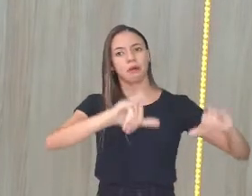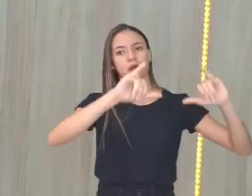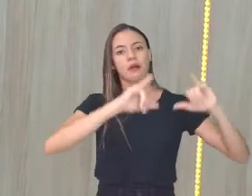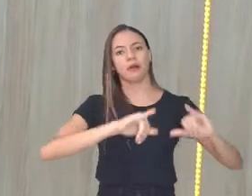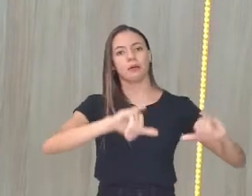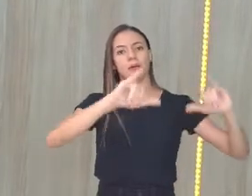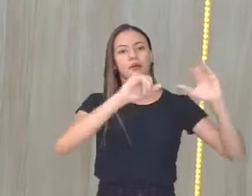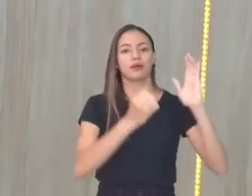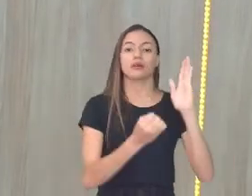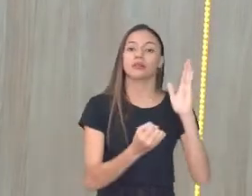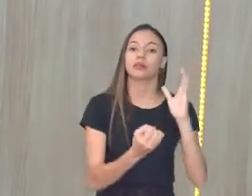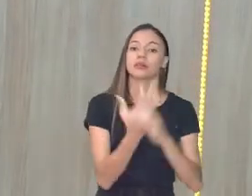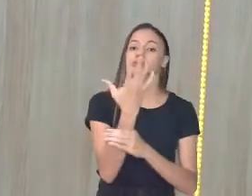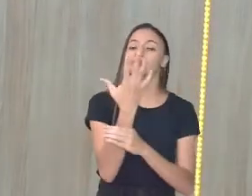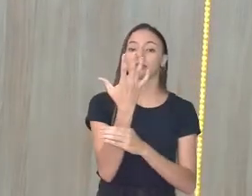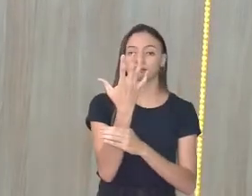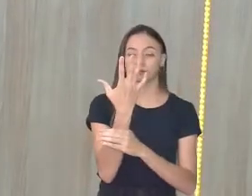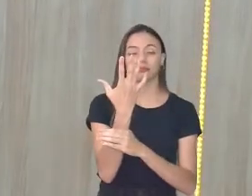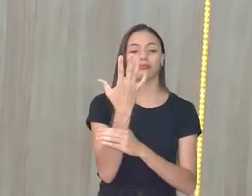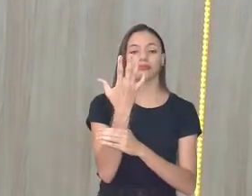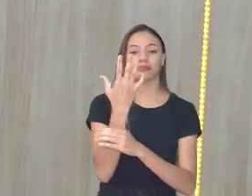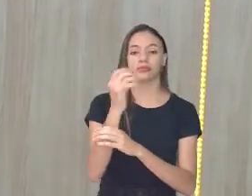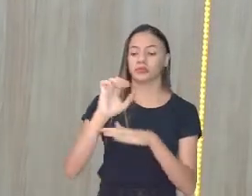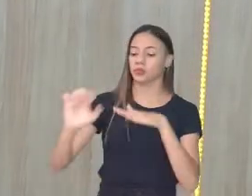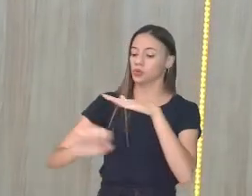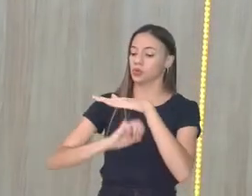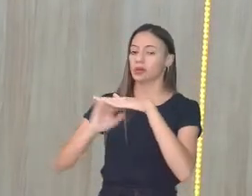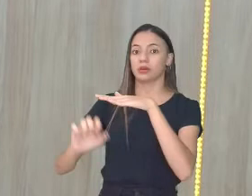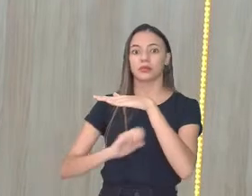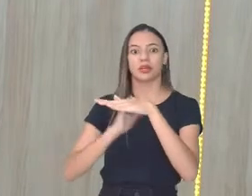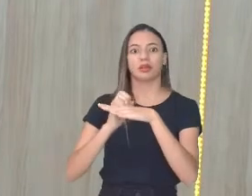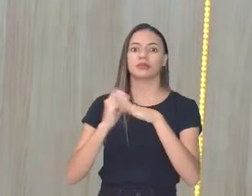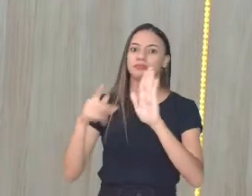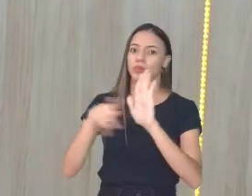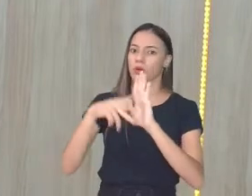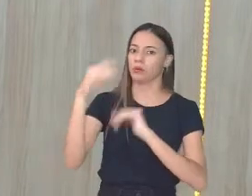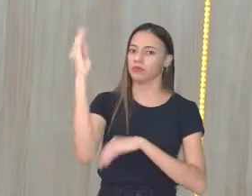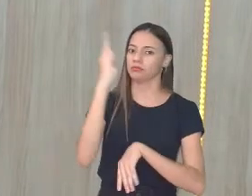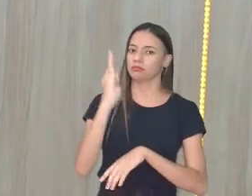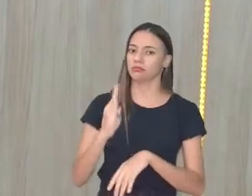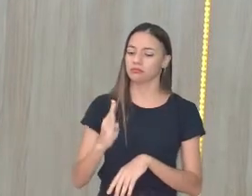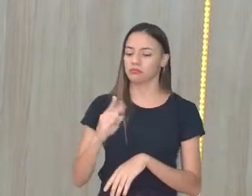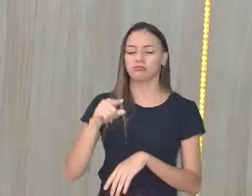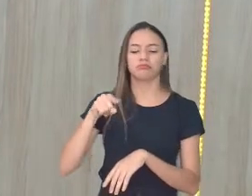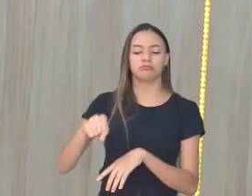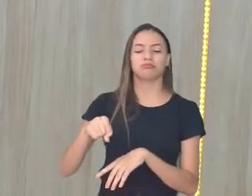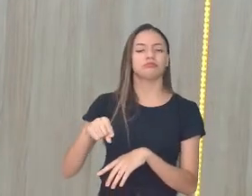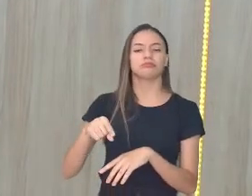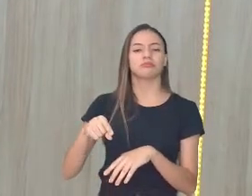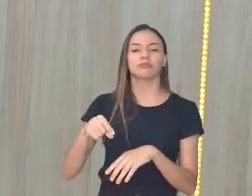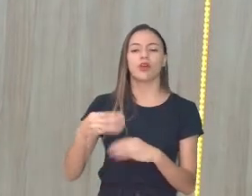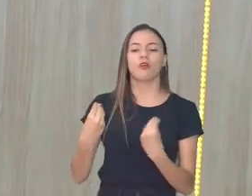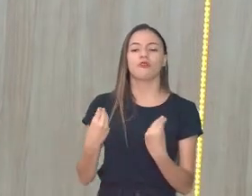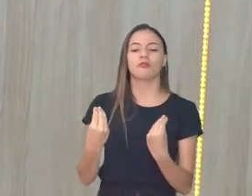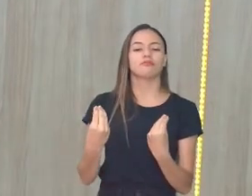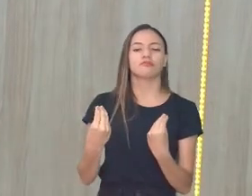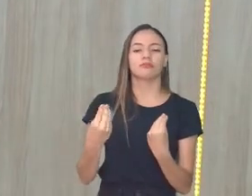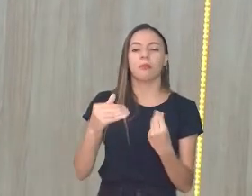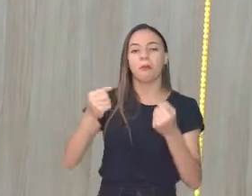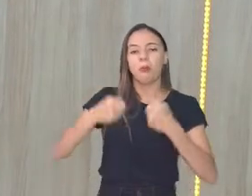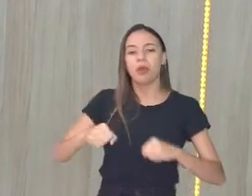para a criação de uma empresa brasileira que pudesse fazer não somente